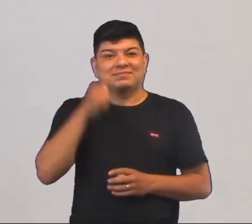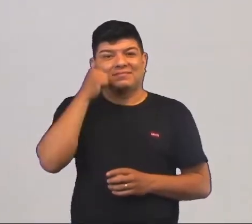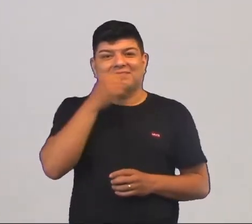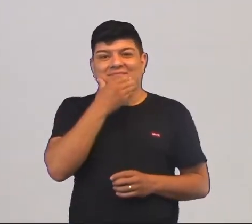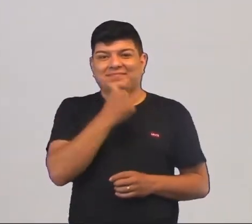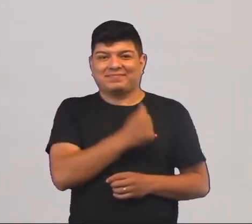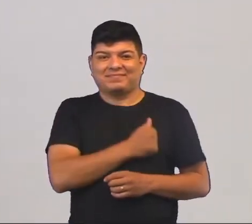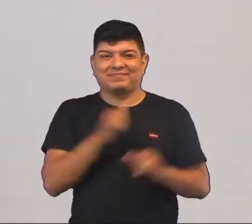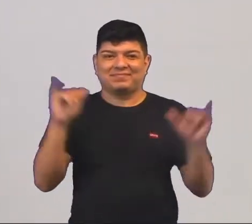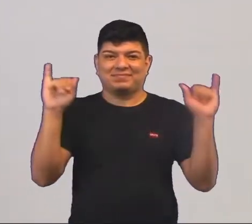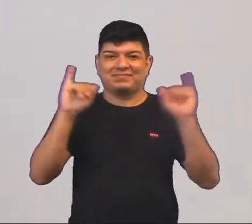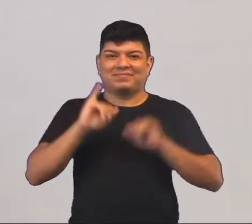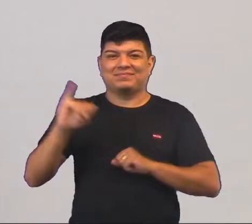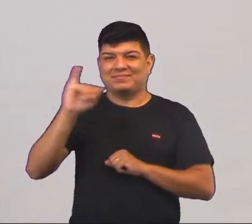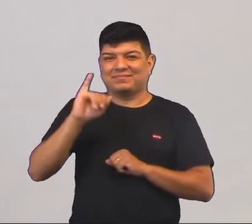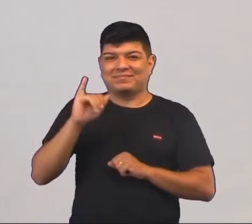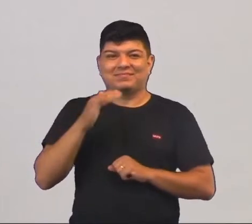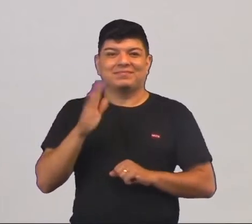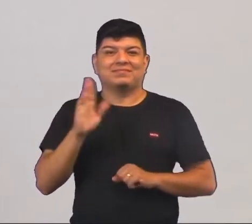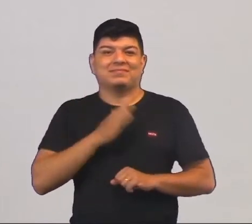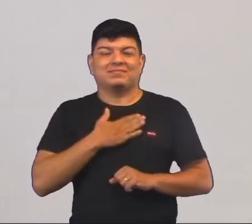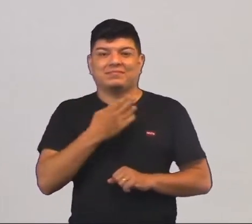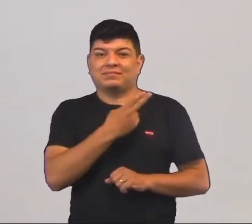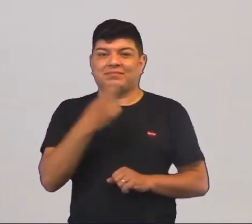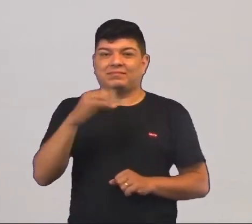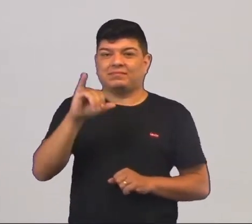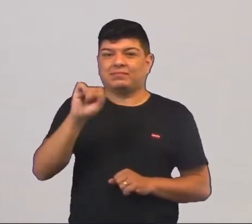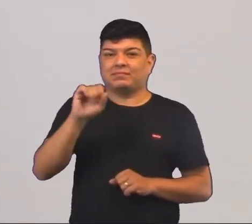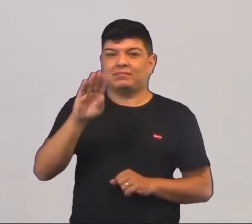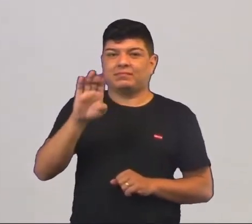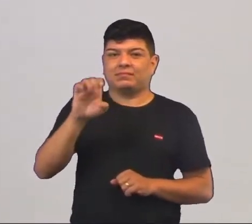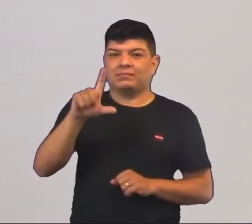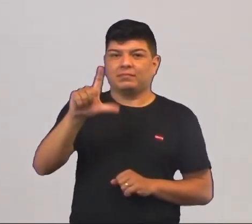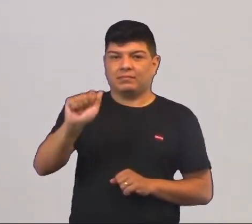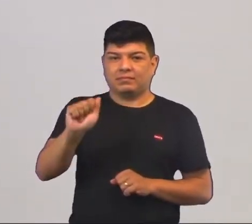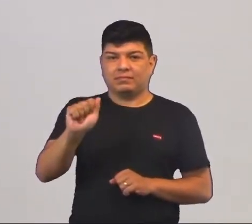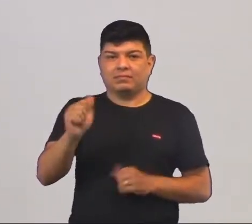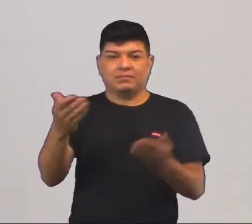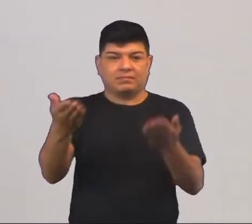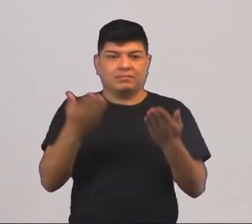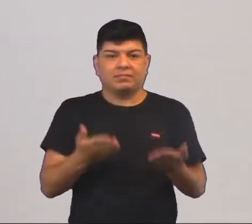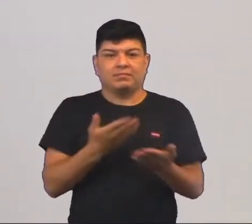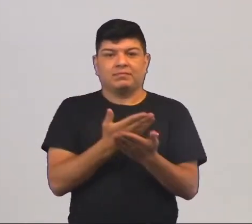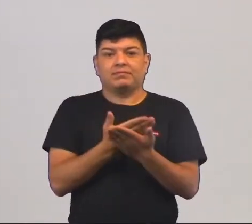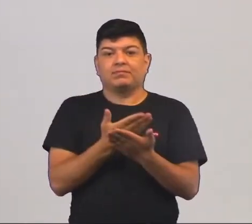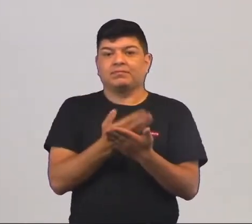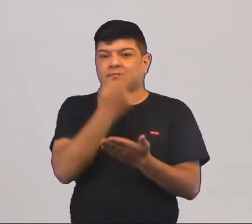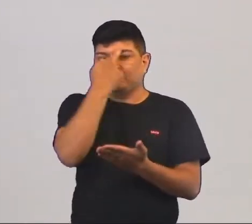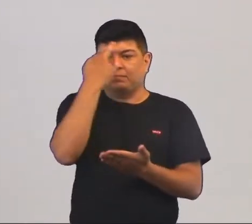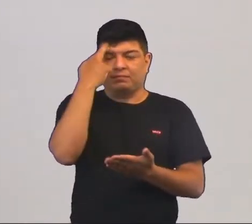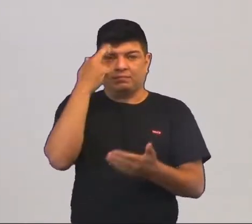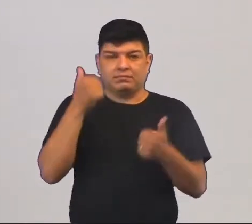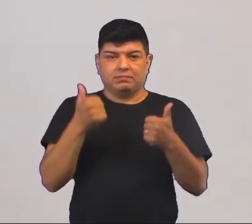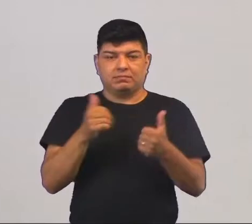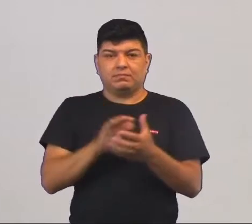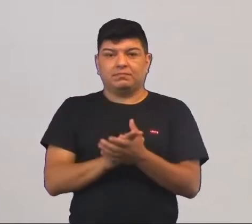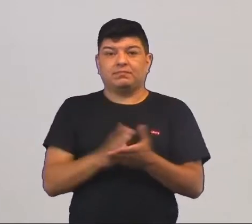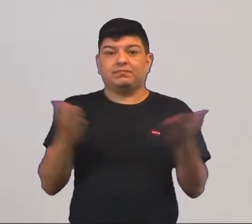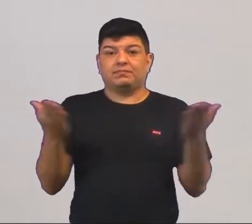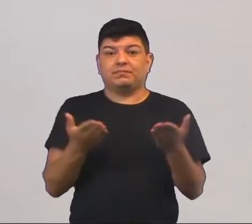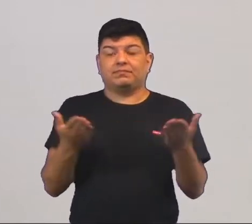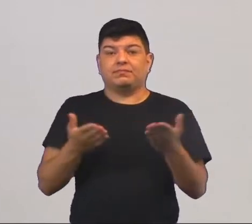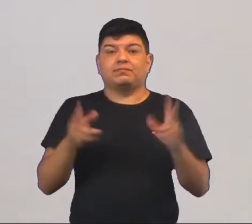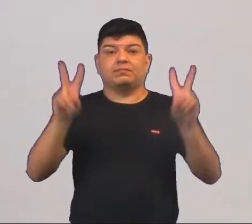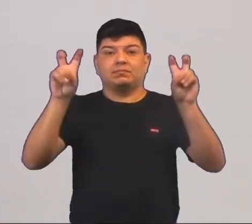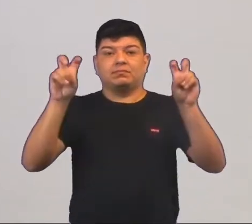Olá, alunas e alunos. Eu sou a professora Isabelle, bem-vindos a mais uma aula de História. Na aula de hoje, nós vamos estudar as vertentes